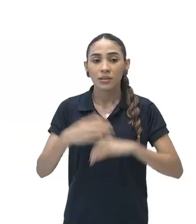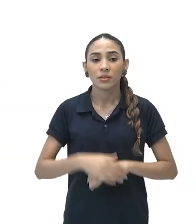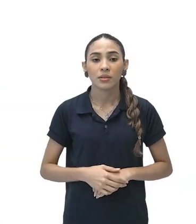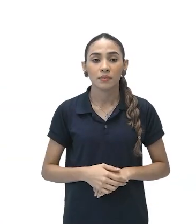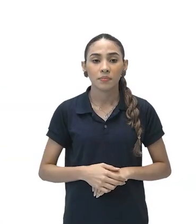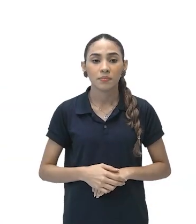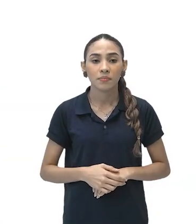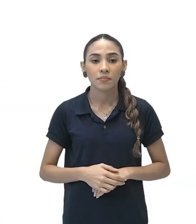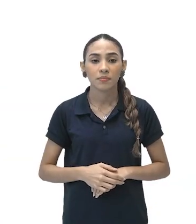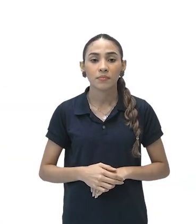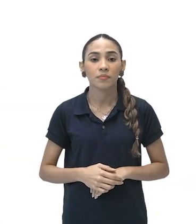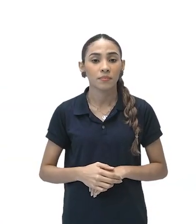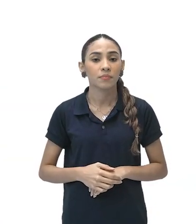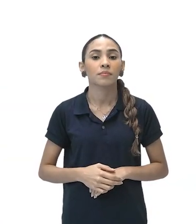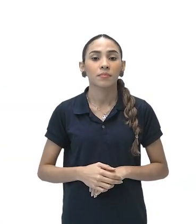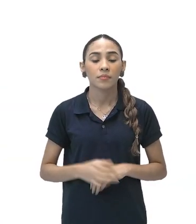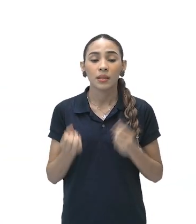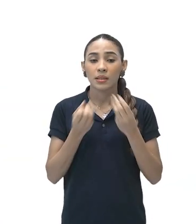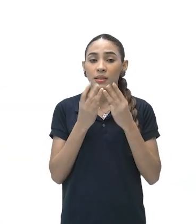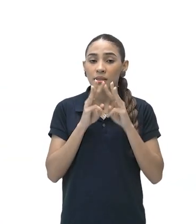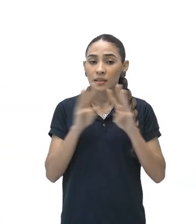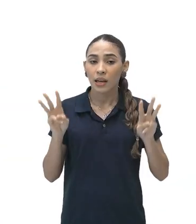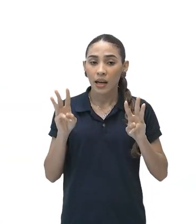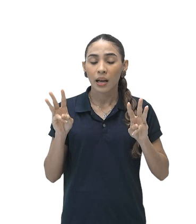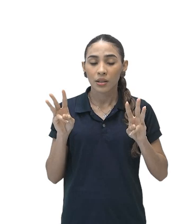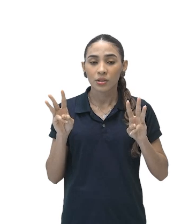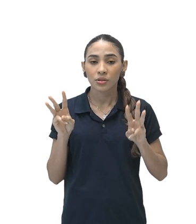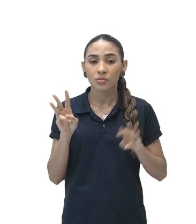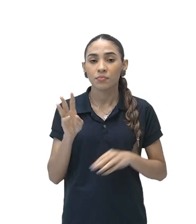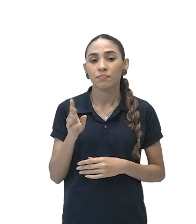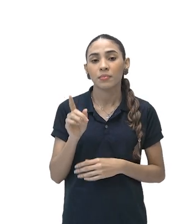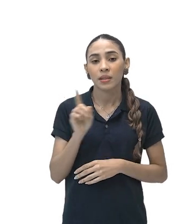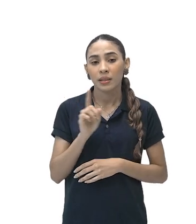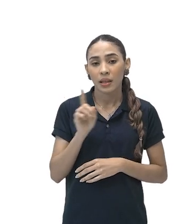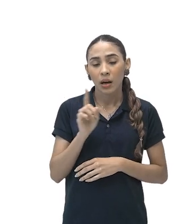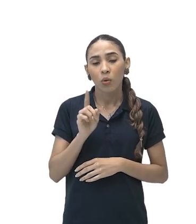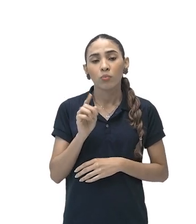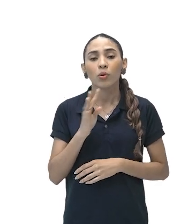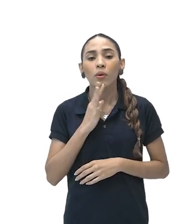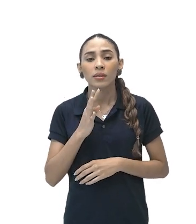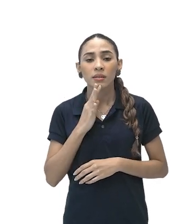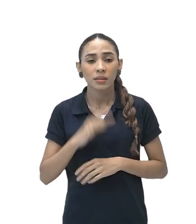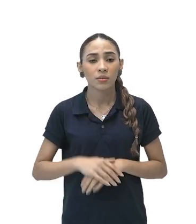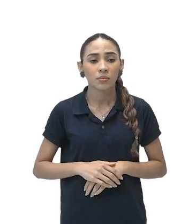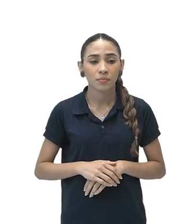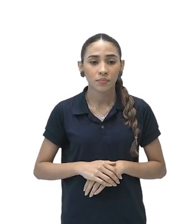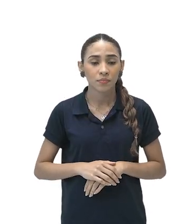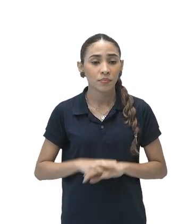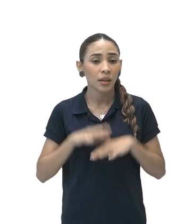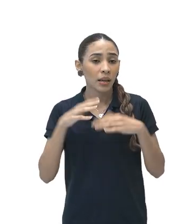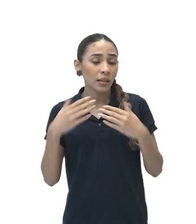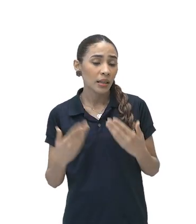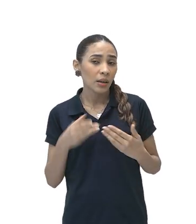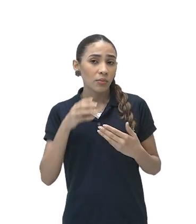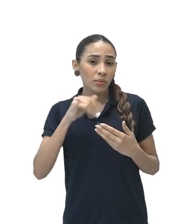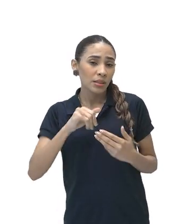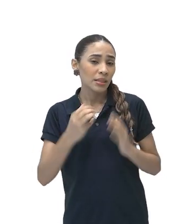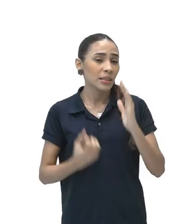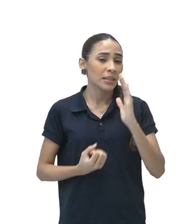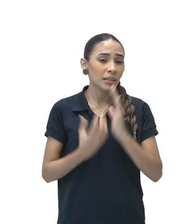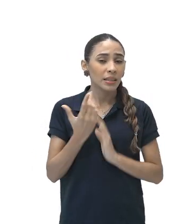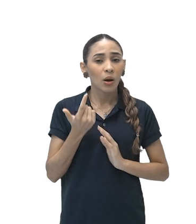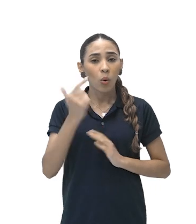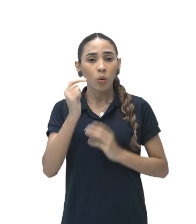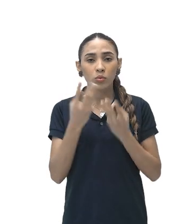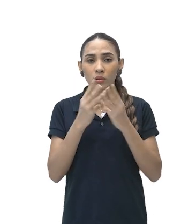vamos lá, que são sites ou canais desconhecidos. Ah, professora, então, se surge um novo canal,